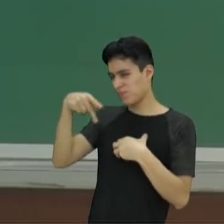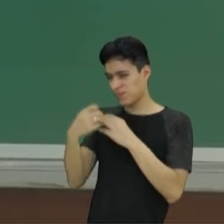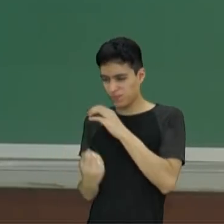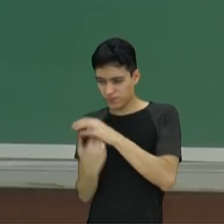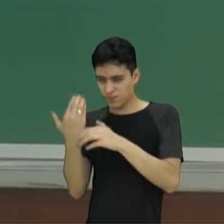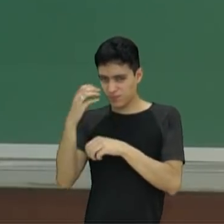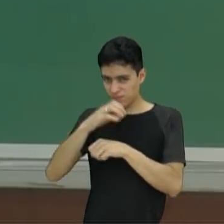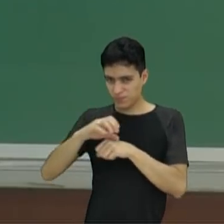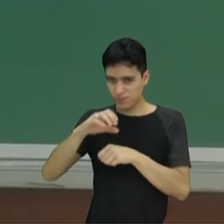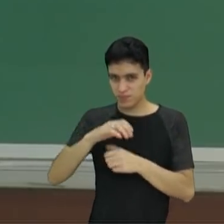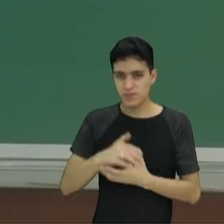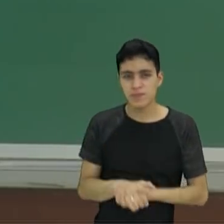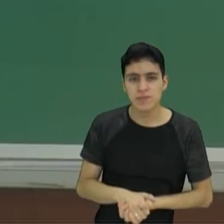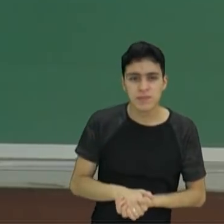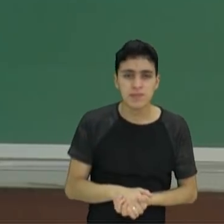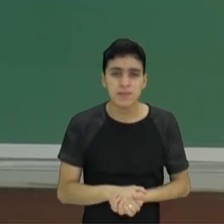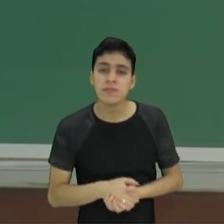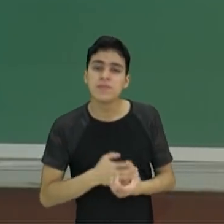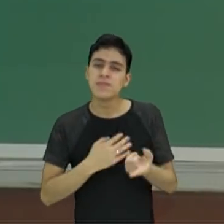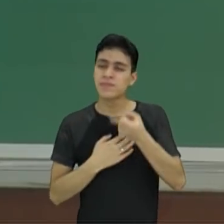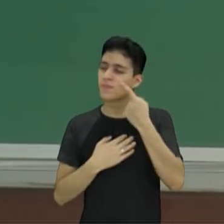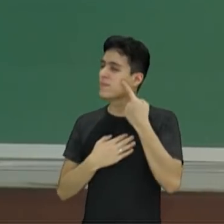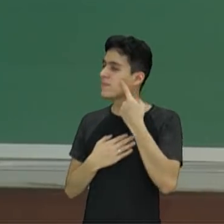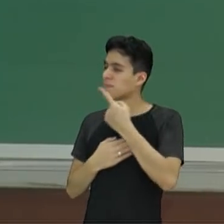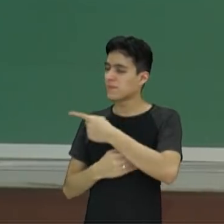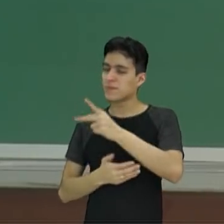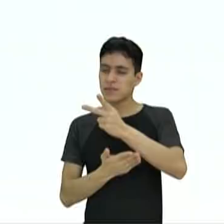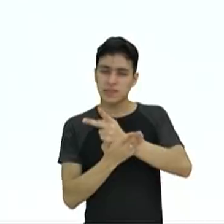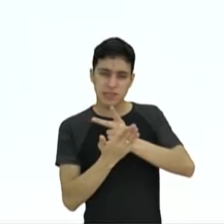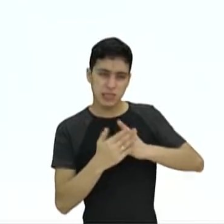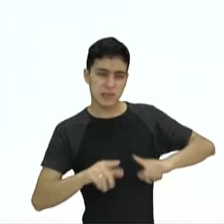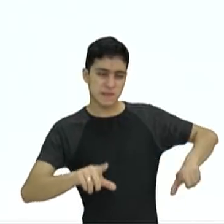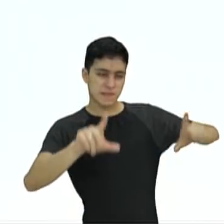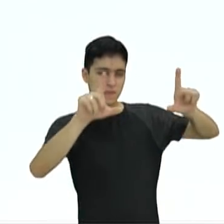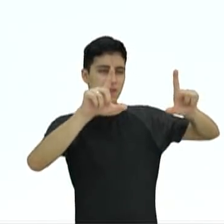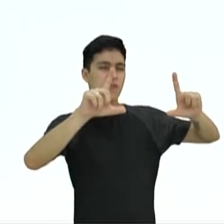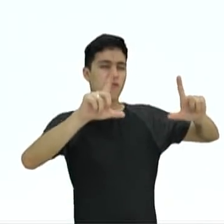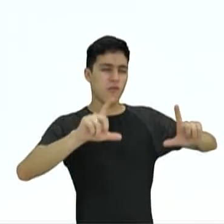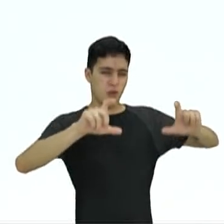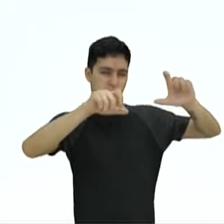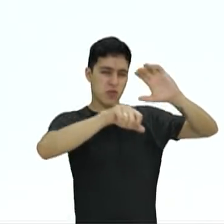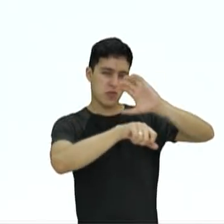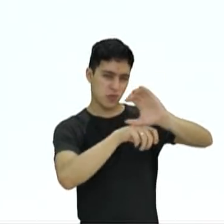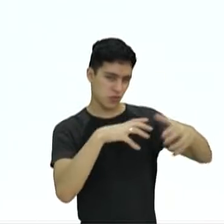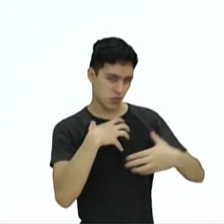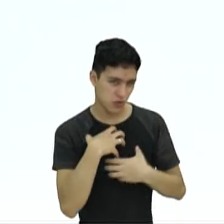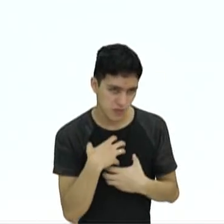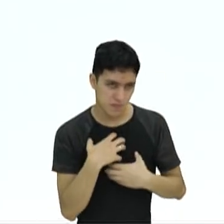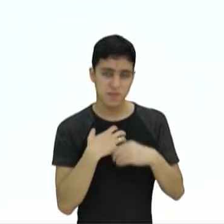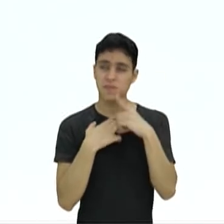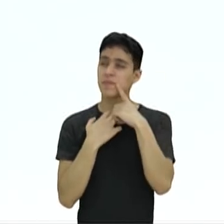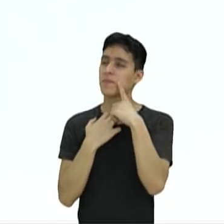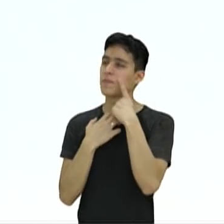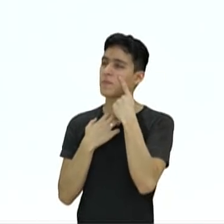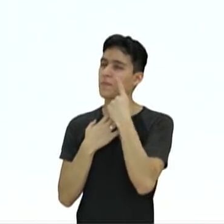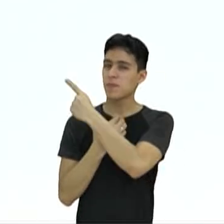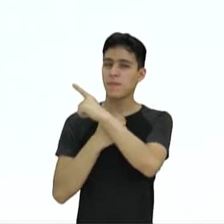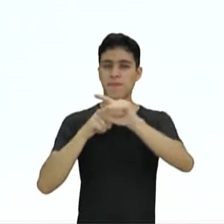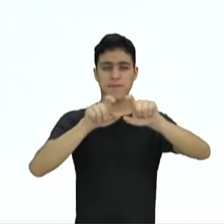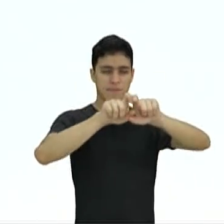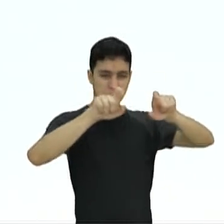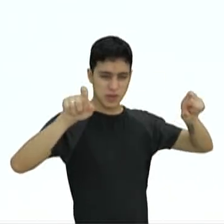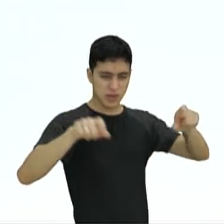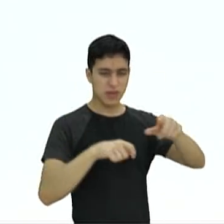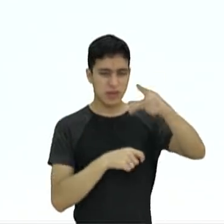escola. Temos aqui uma ilustração de uma aula desse curso, a manchete novamente e